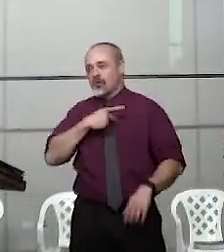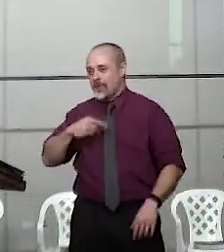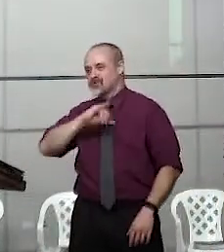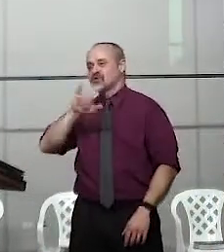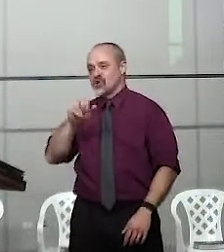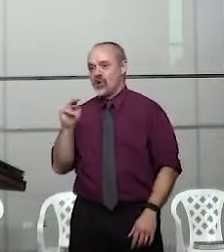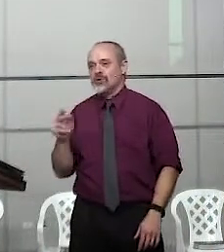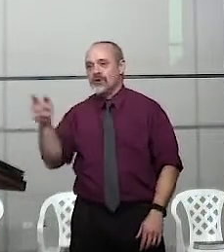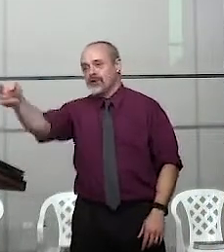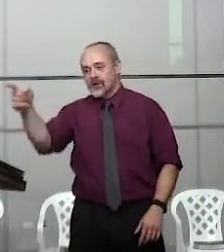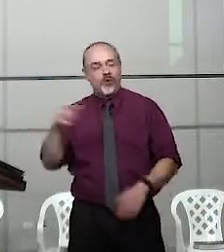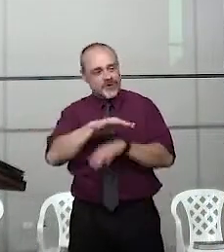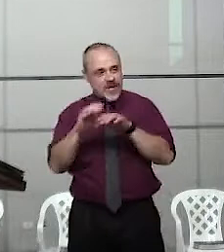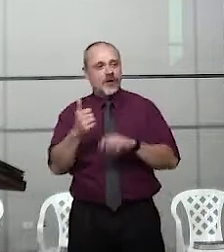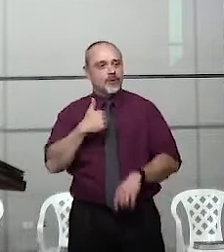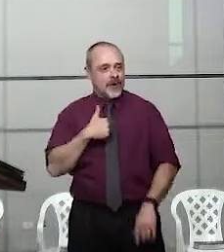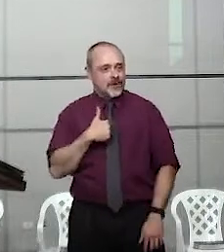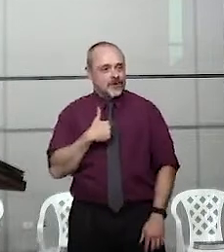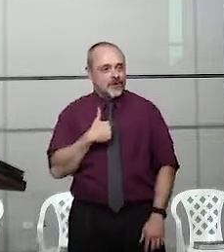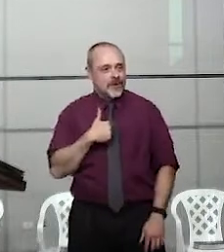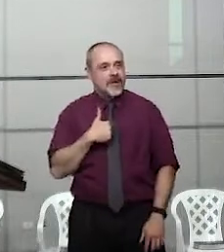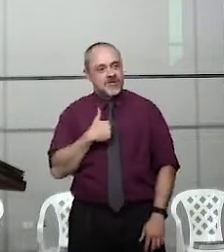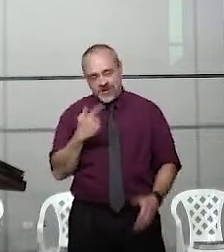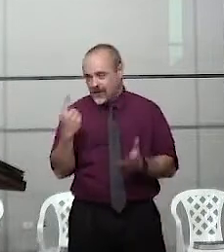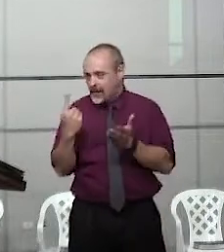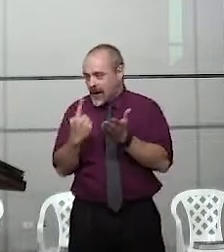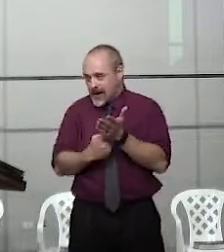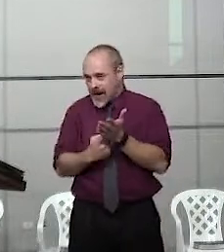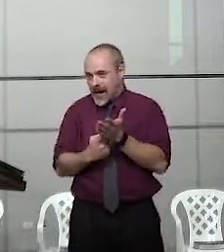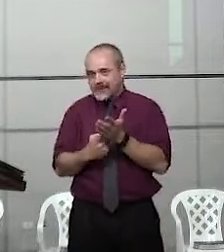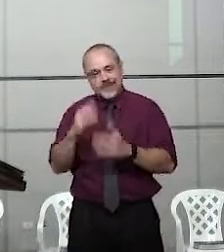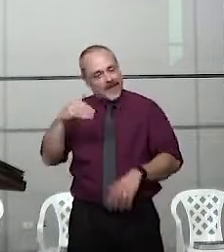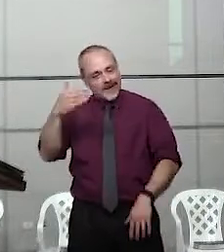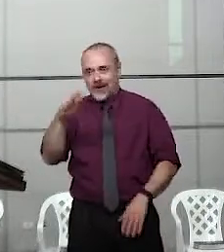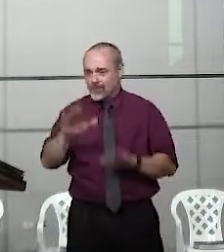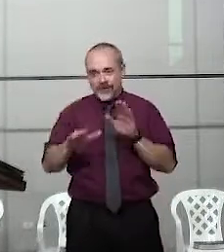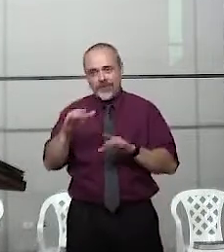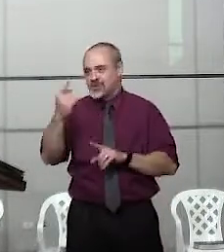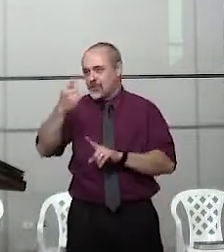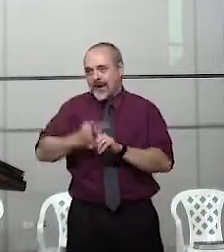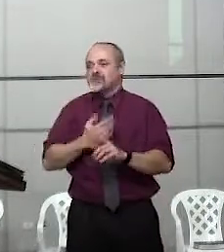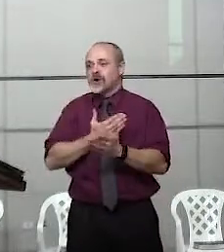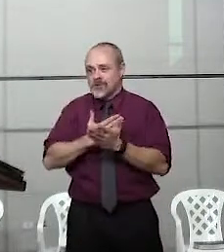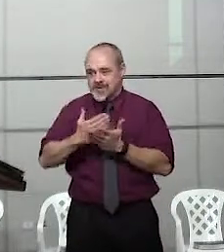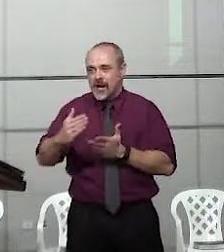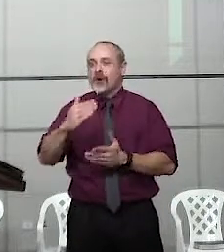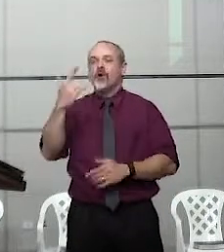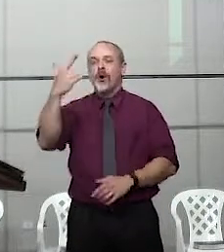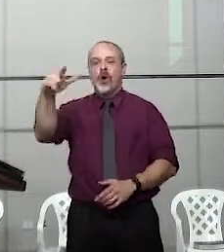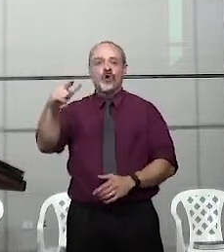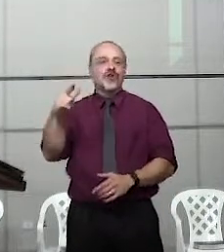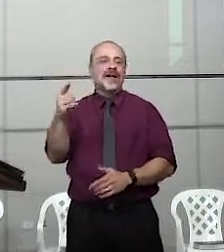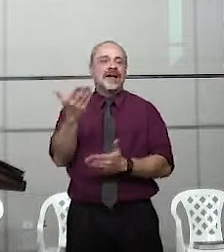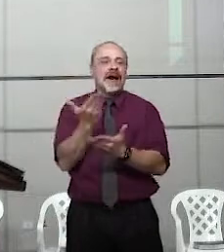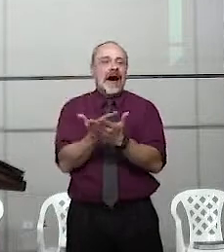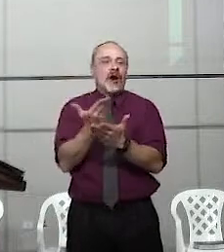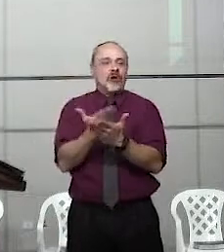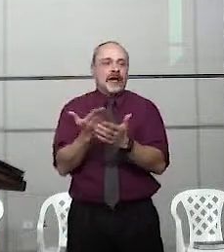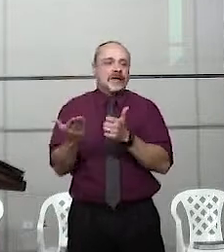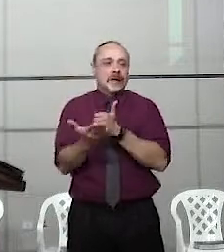conversar com o pastor João, conversar comigo. E a gente vai marcar, daqui provavelmente um mês, para começar uma